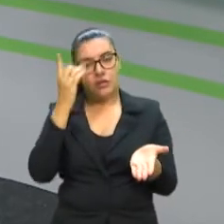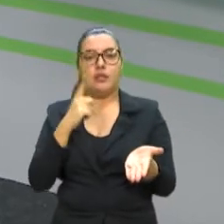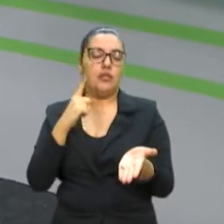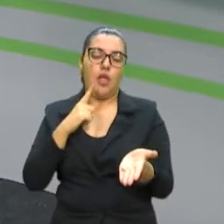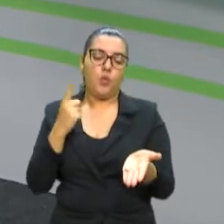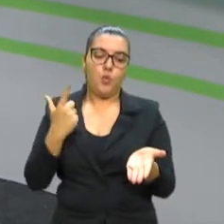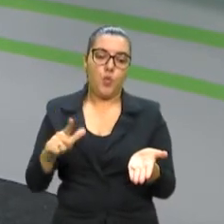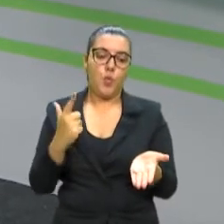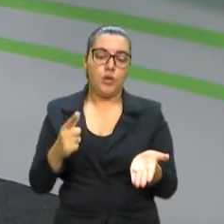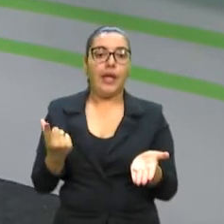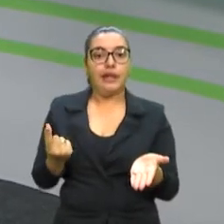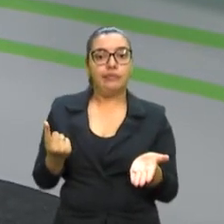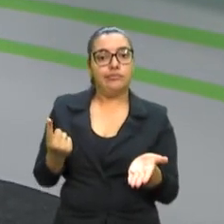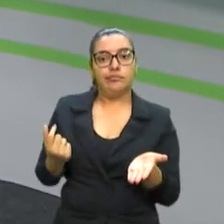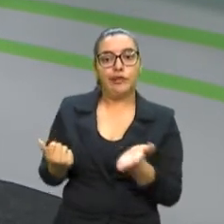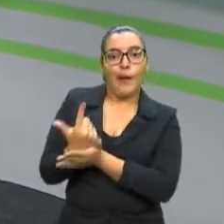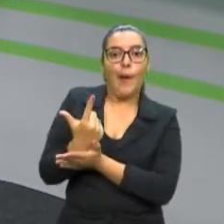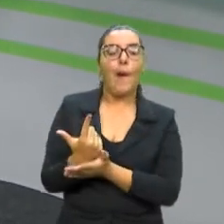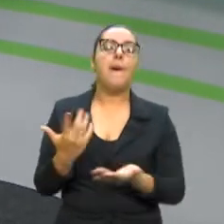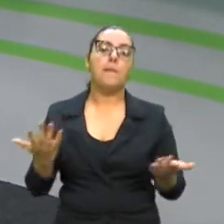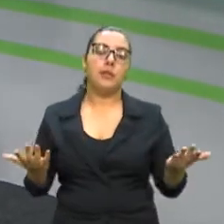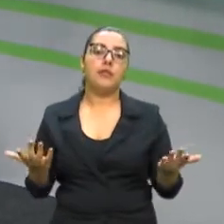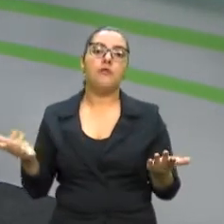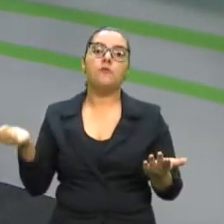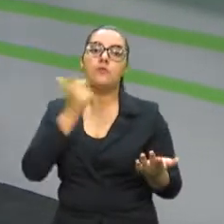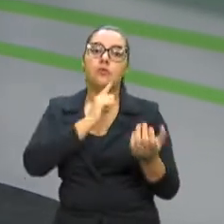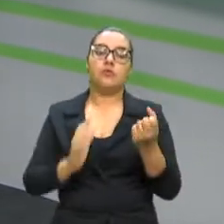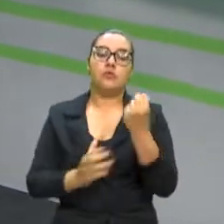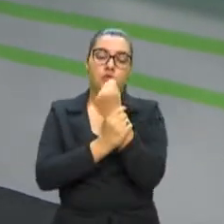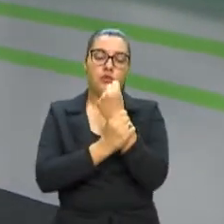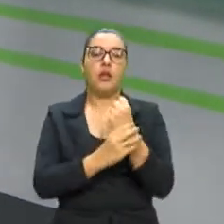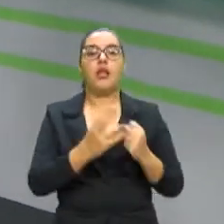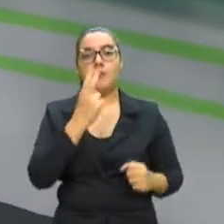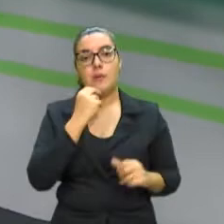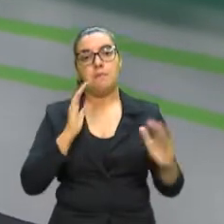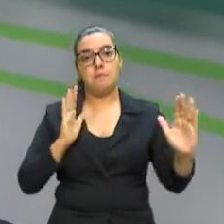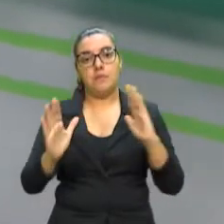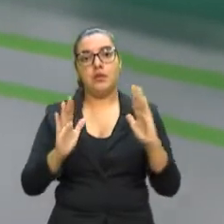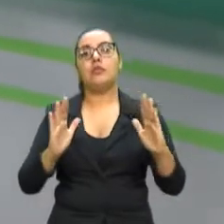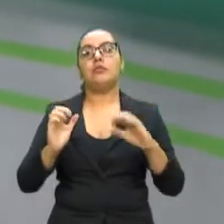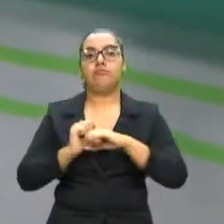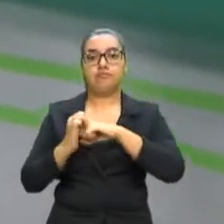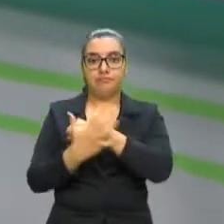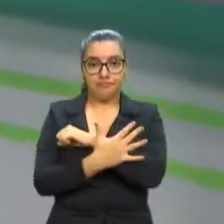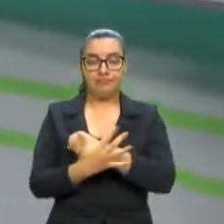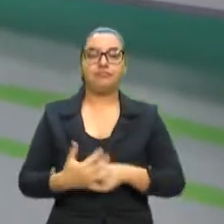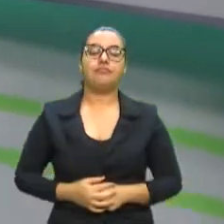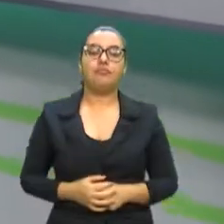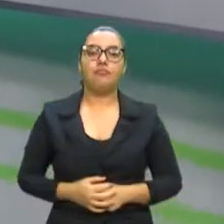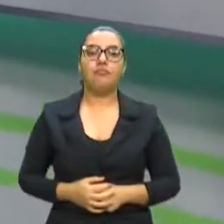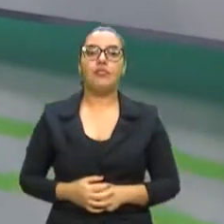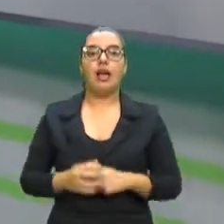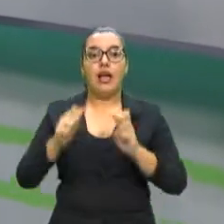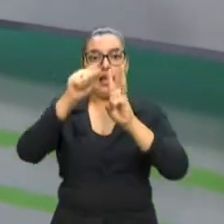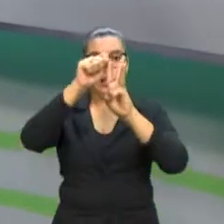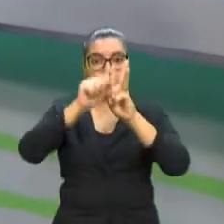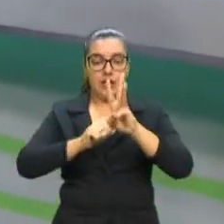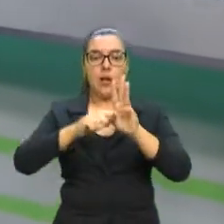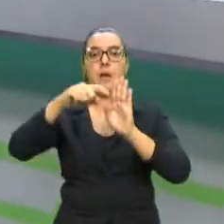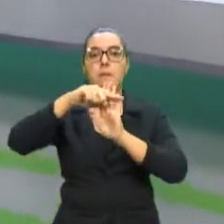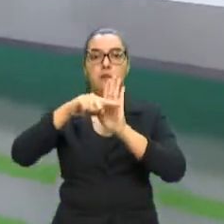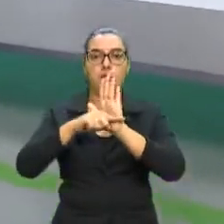vulnerabilidade de Fortaleza, garantindo a segurança alimentar neste período de pandemia. Nesses 3 meses, o programa